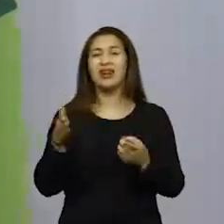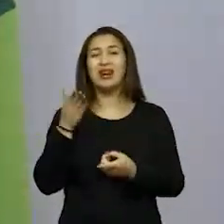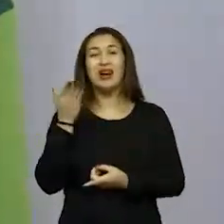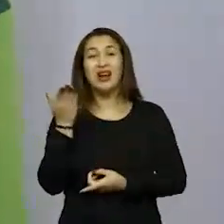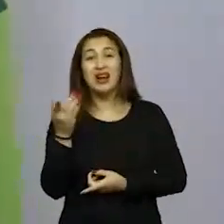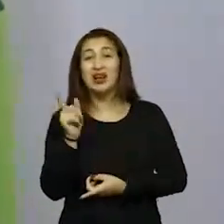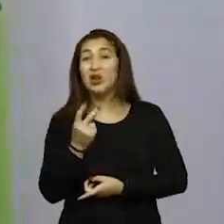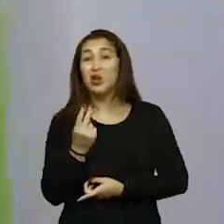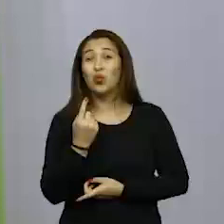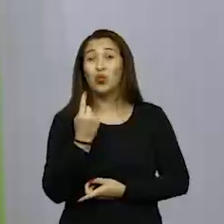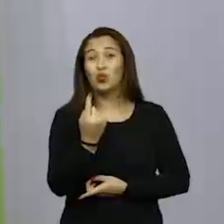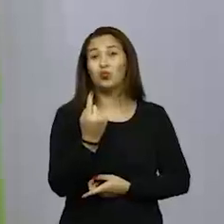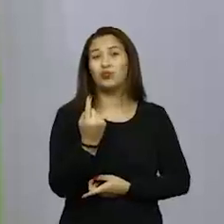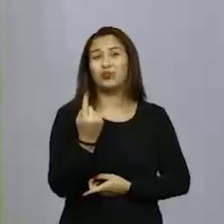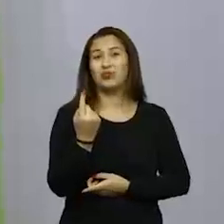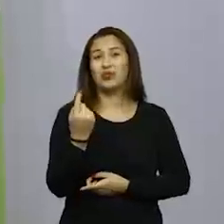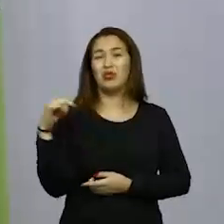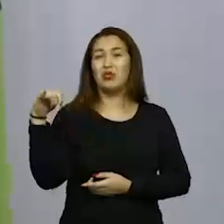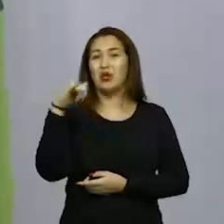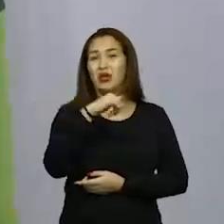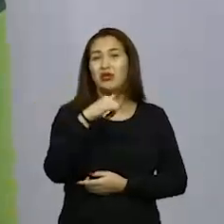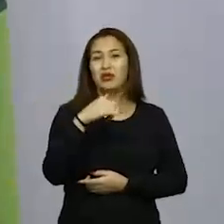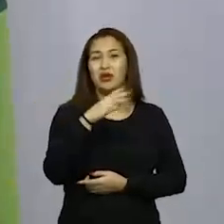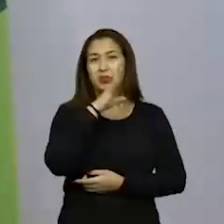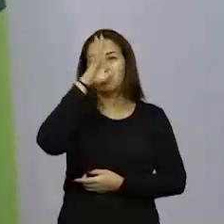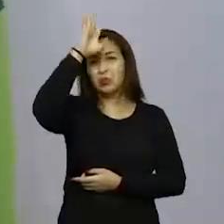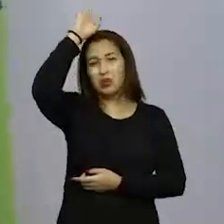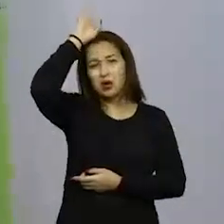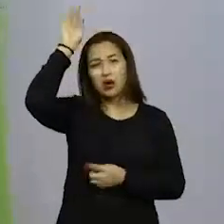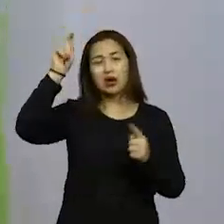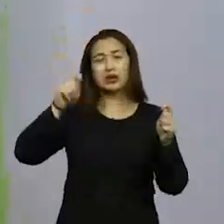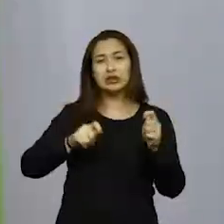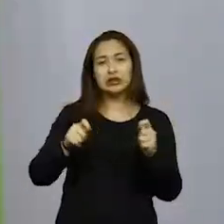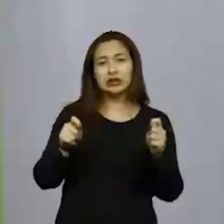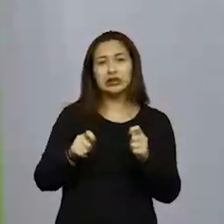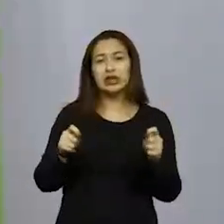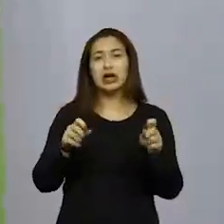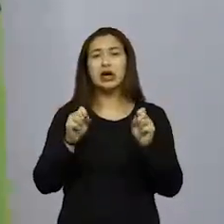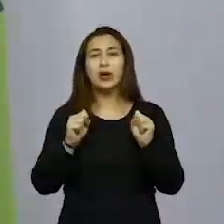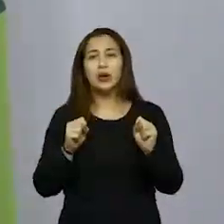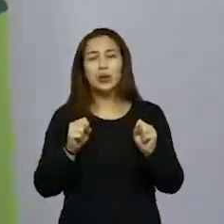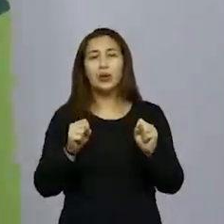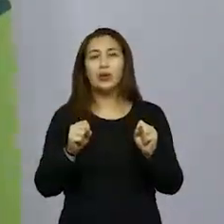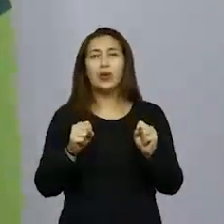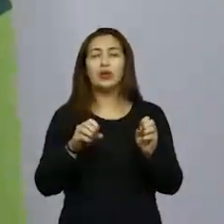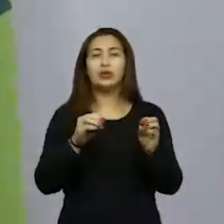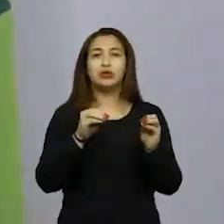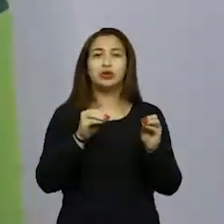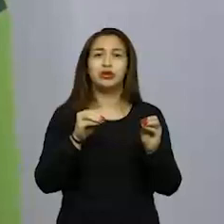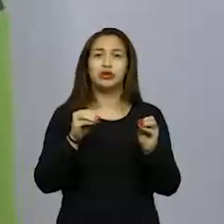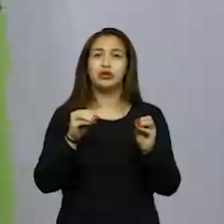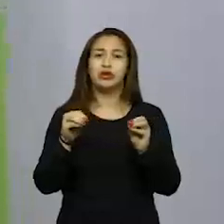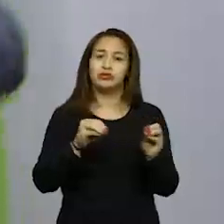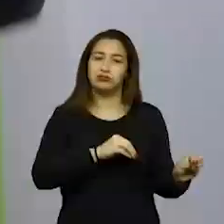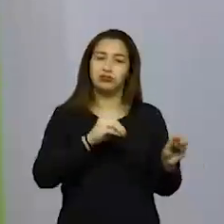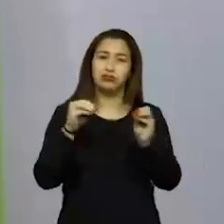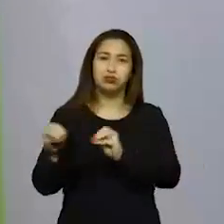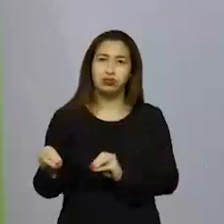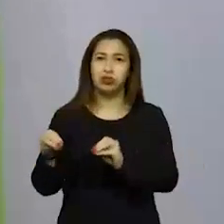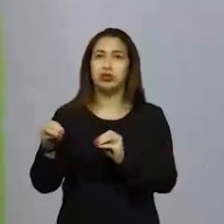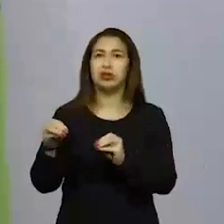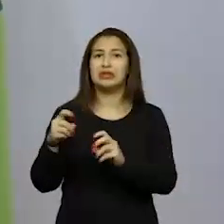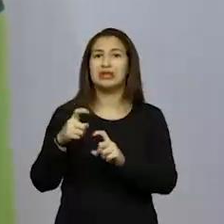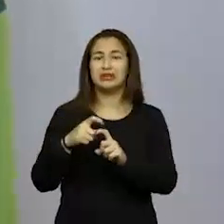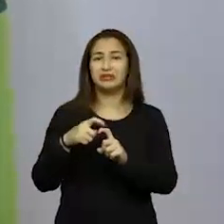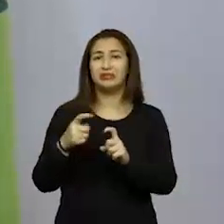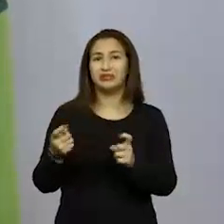único avião do Corpo de Bombeiros que pode fazer determinado tipo de transporte aeromédico. Todos sabemos. Estava lá,